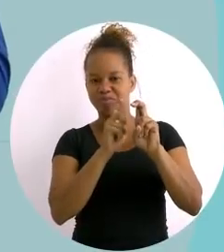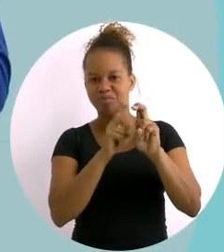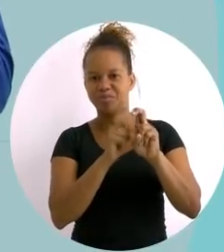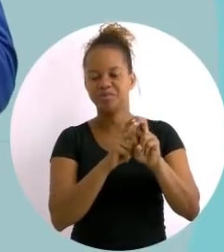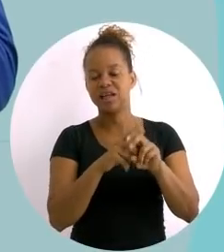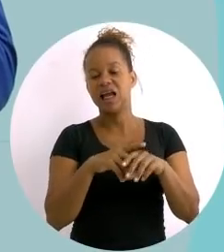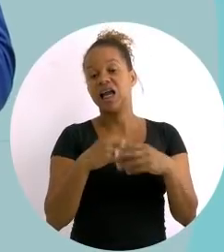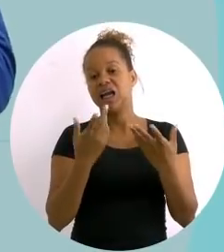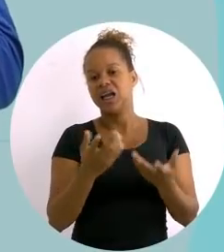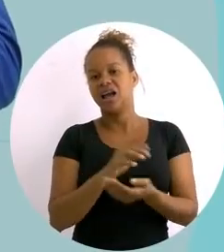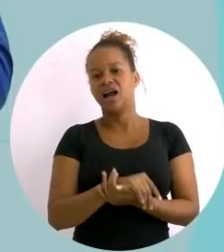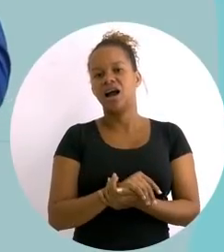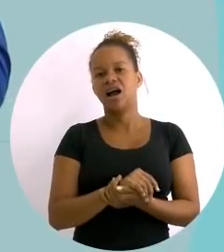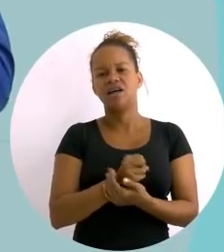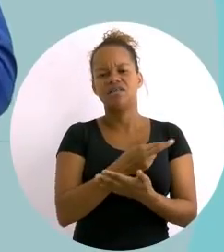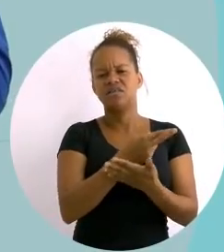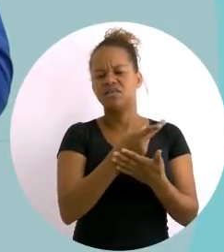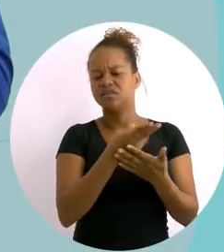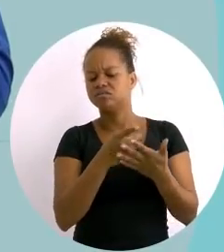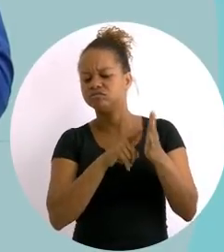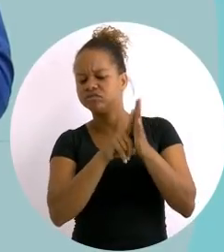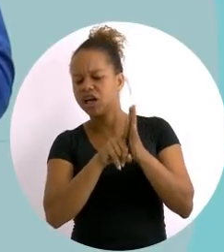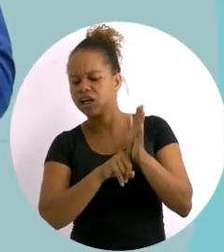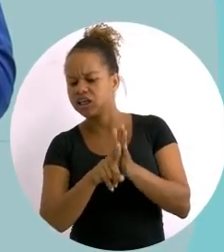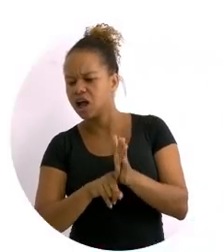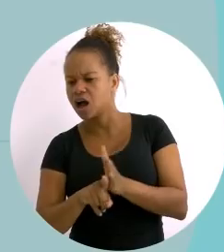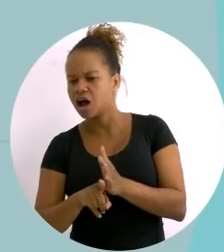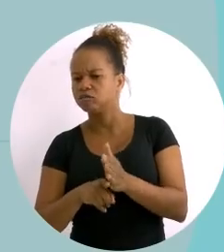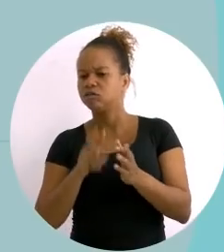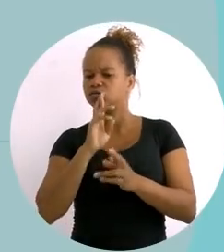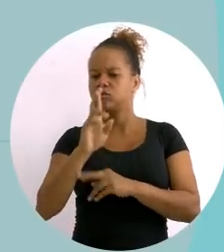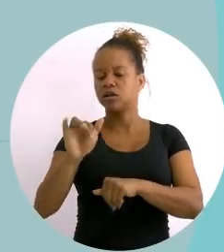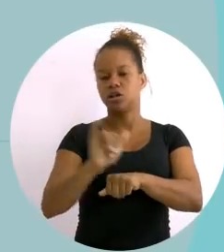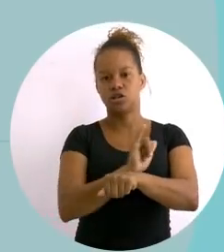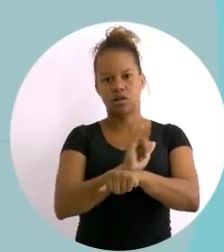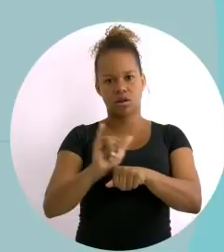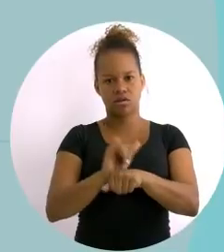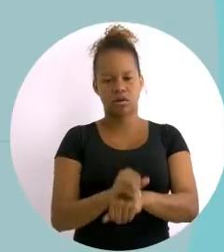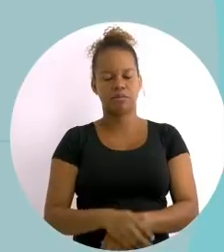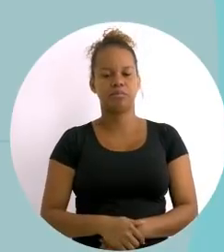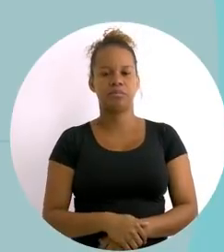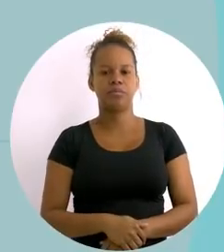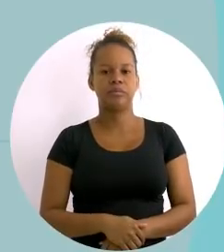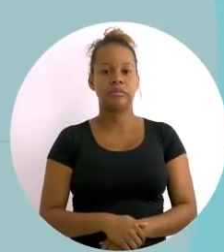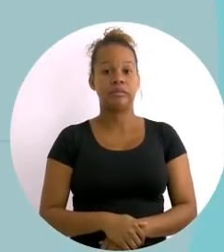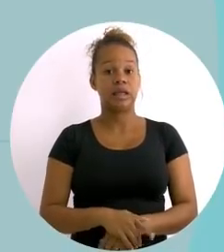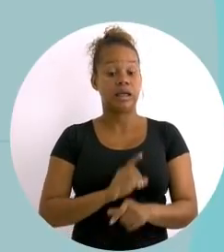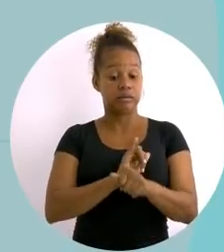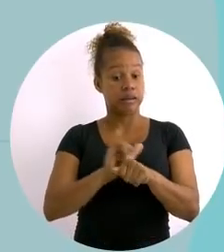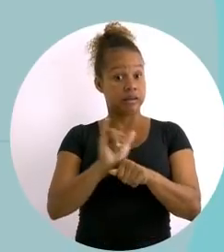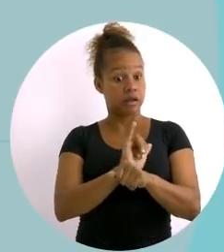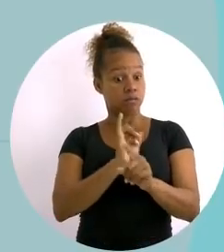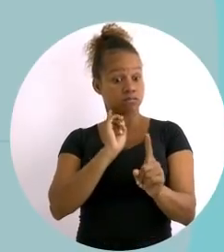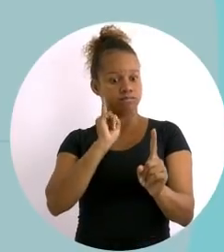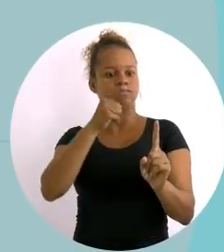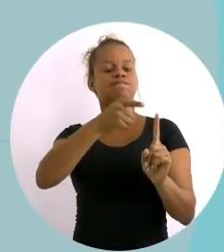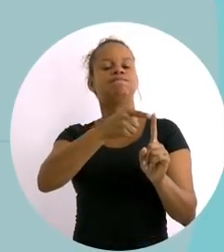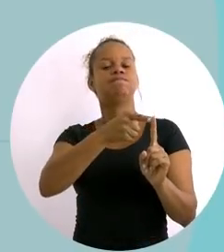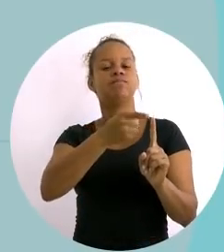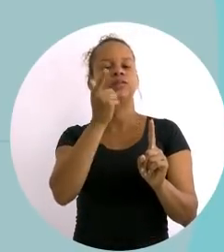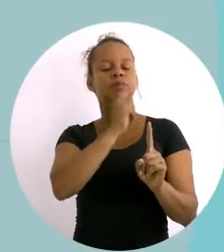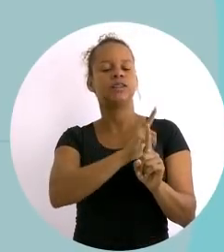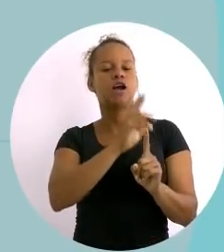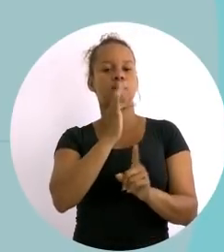diz respeito a avaliar o resultado da minha estratégia. Se a estratégia pretende alcançar um resultado